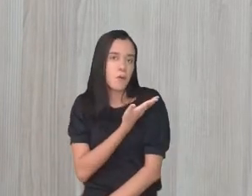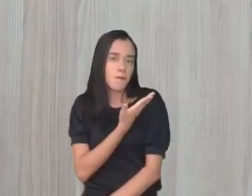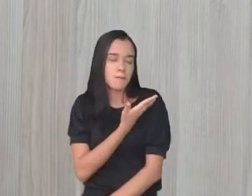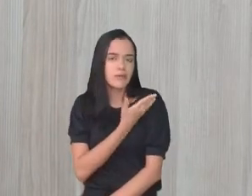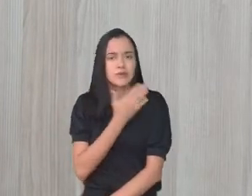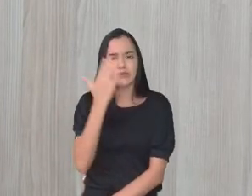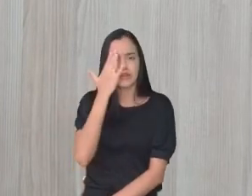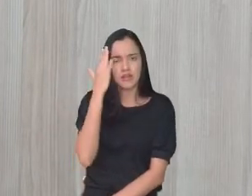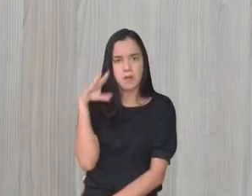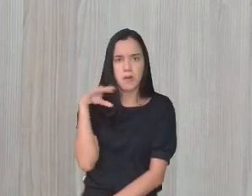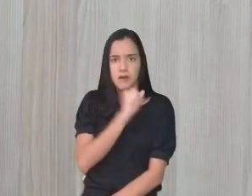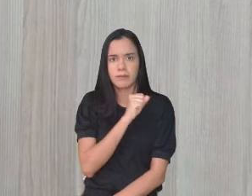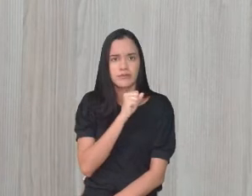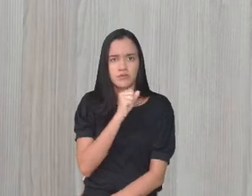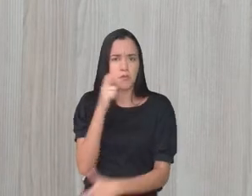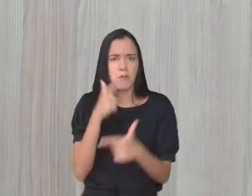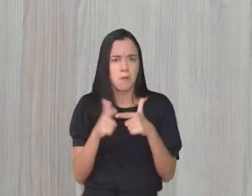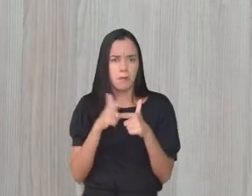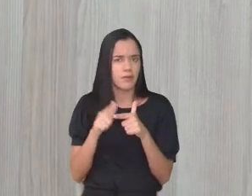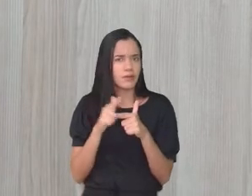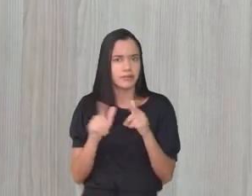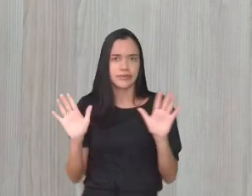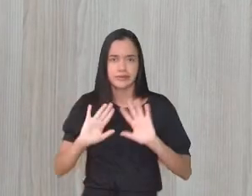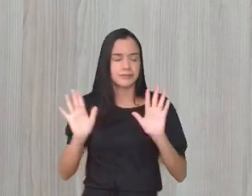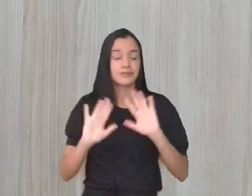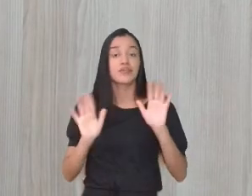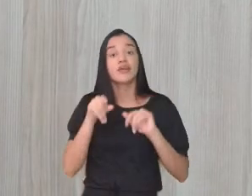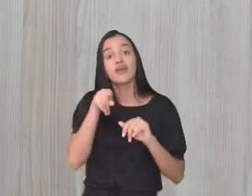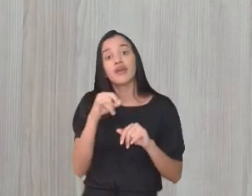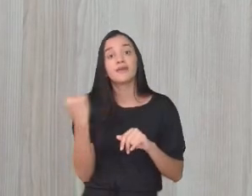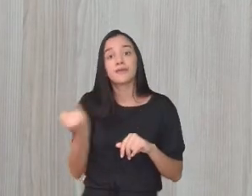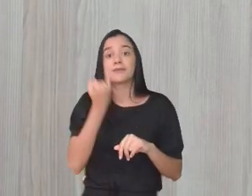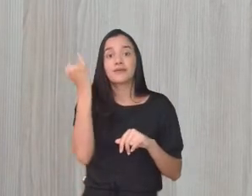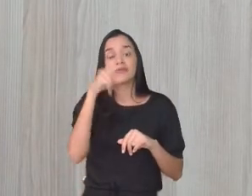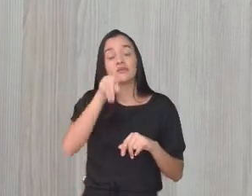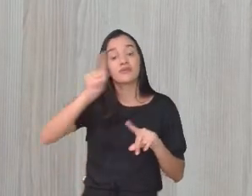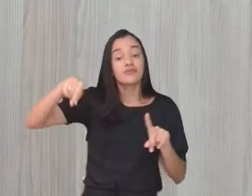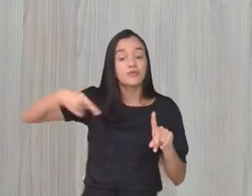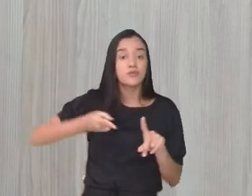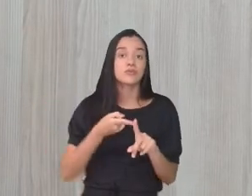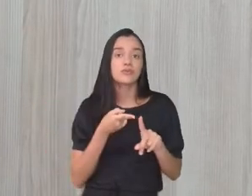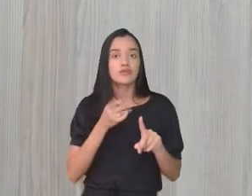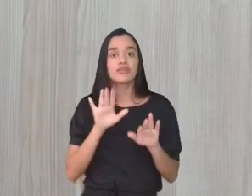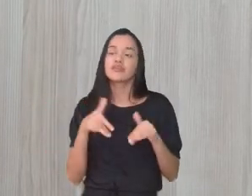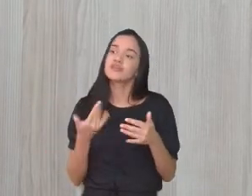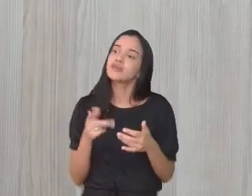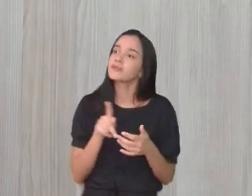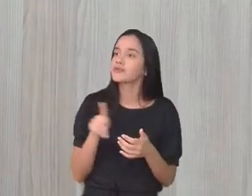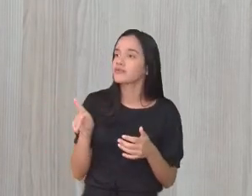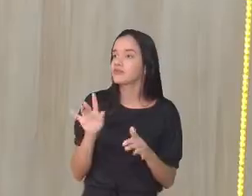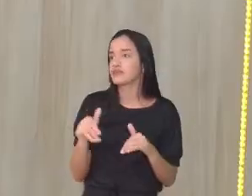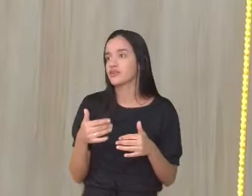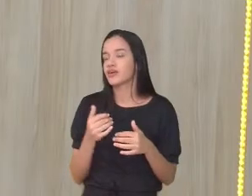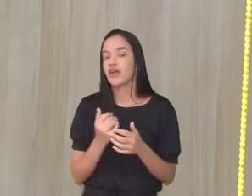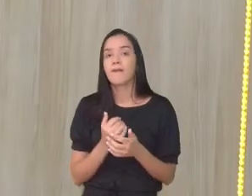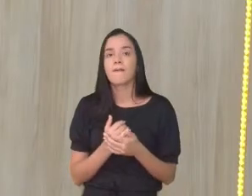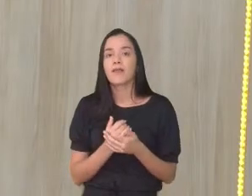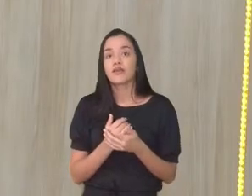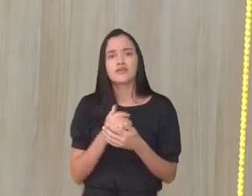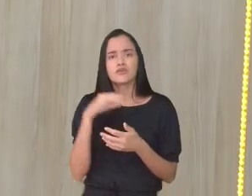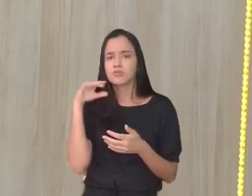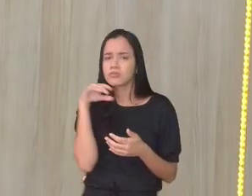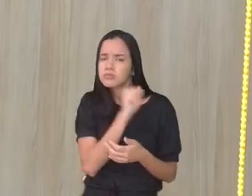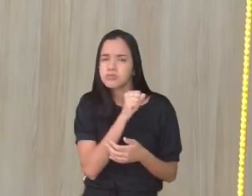não tem problema. O que importa é você chegar no seu objetivo. E aí, professor Pedro? Show de bola, professora. Sem